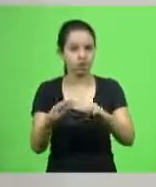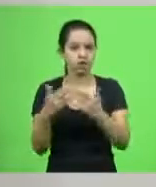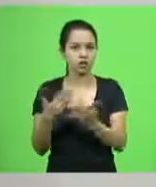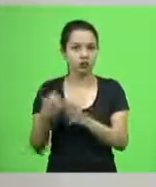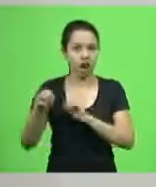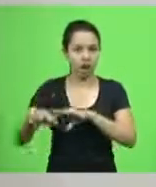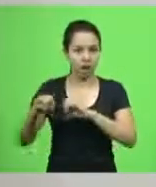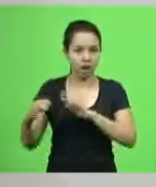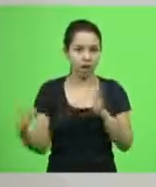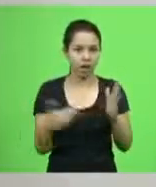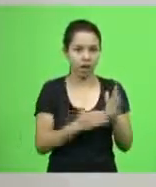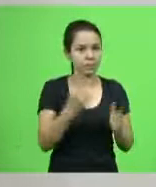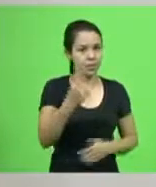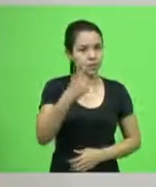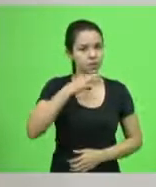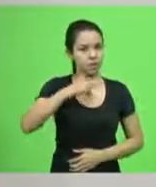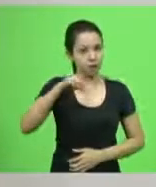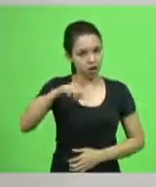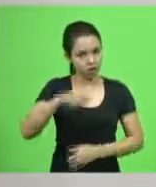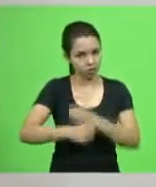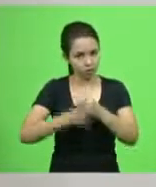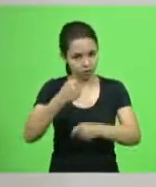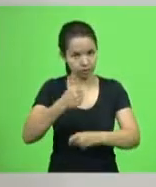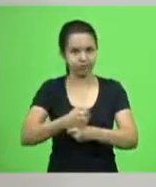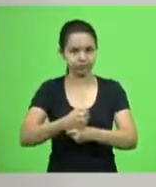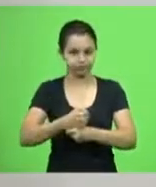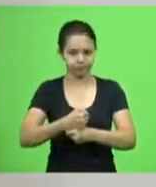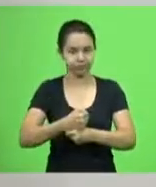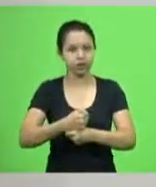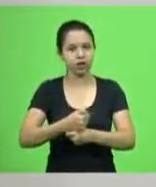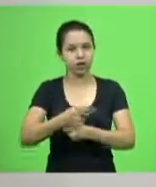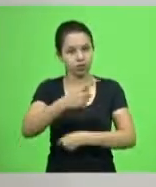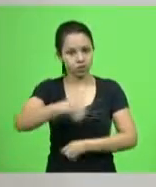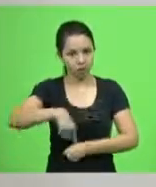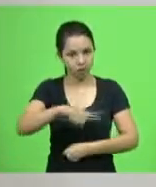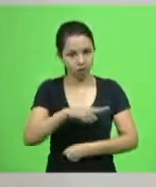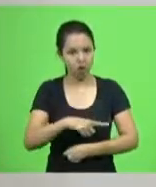ano, para que a gente possa ter um número